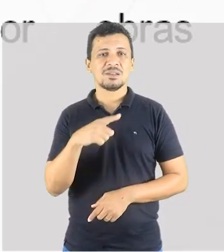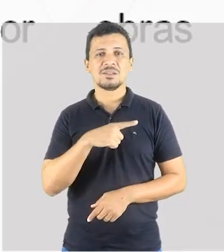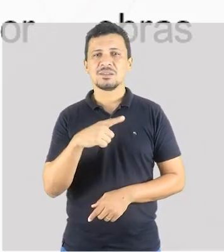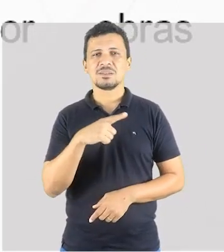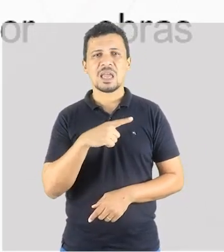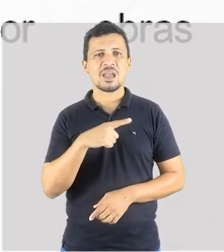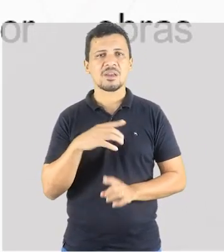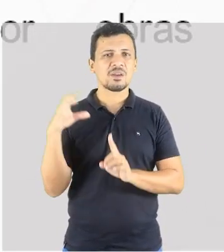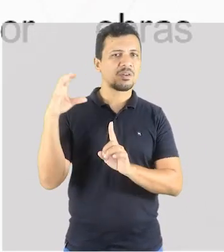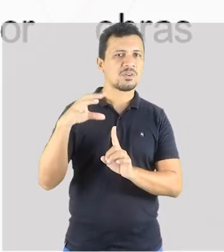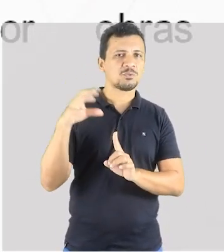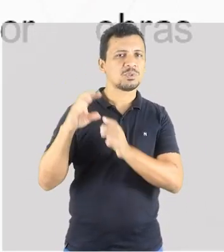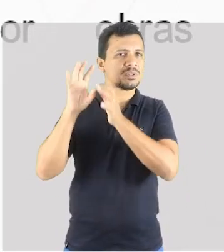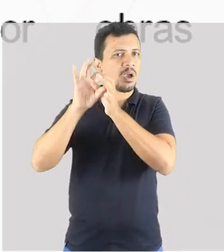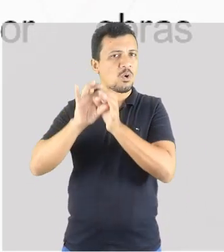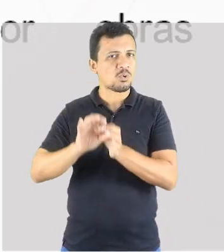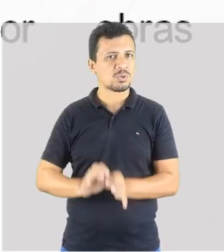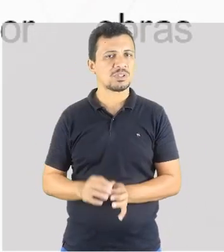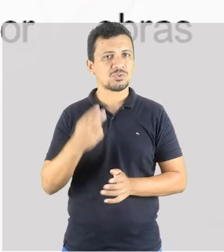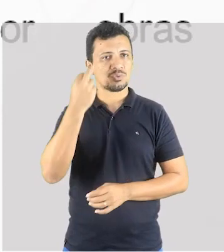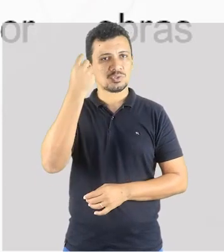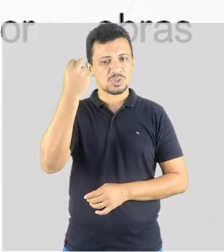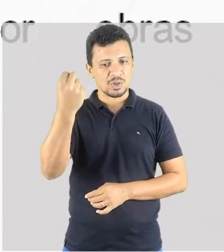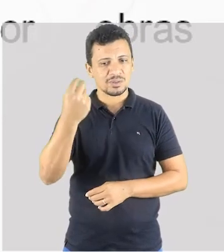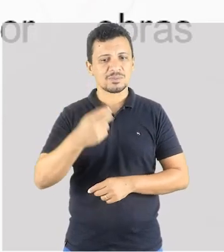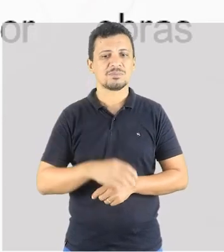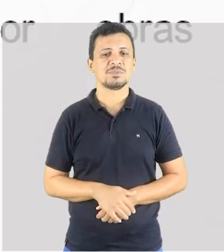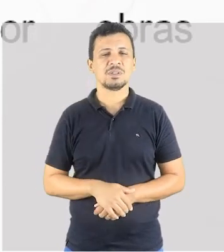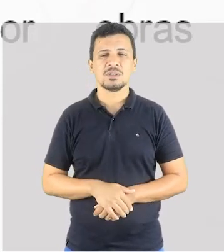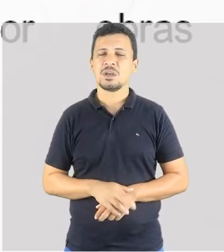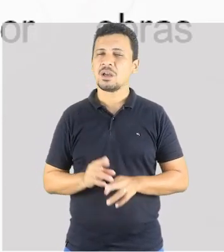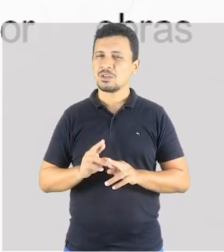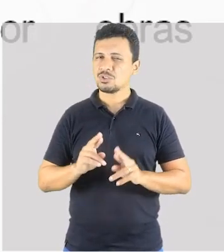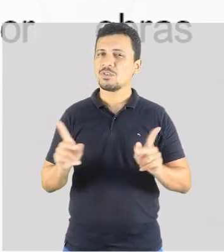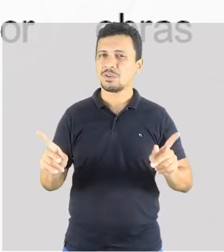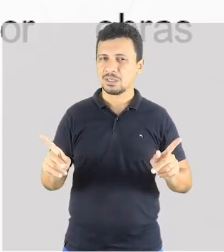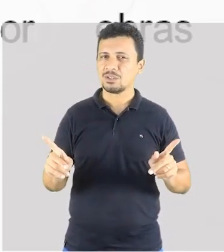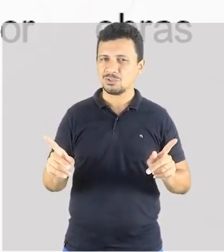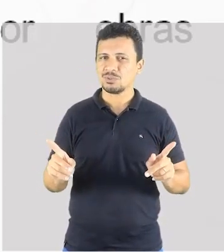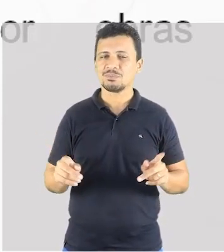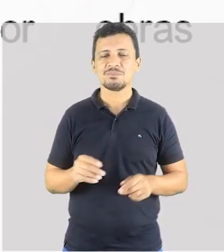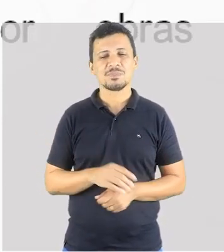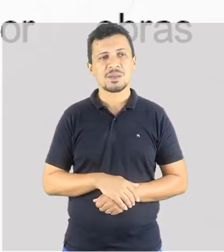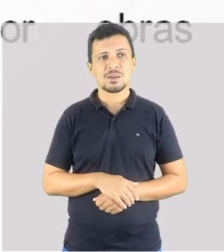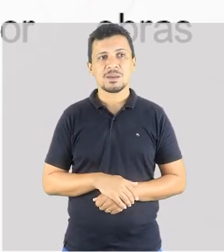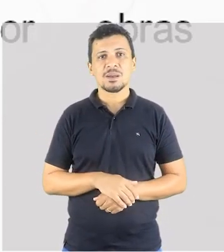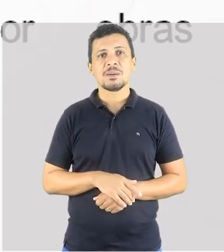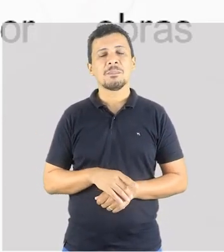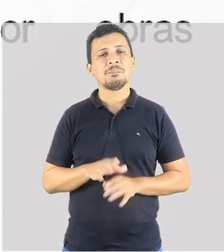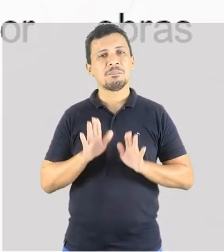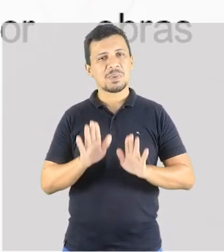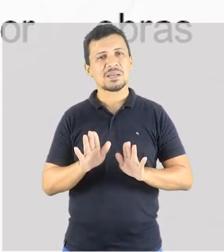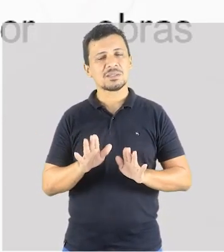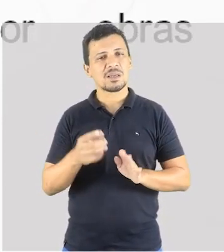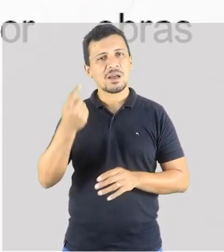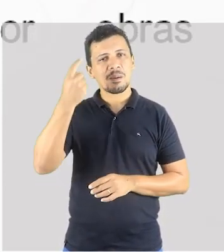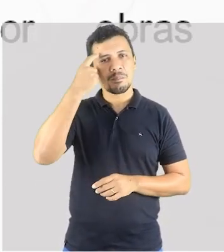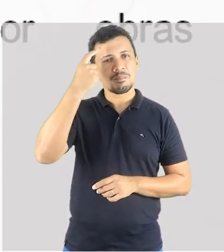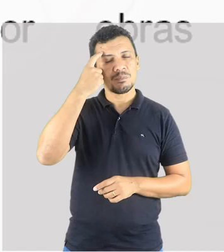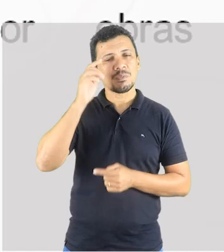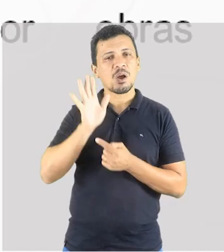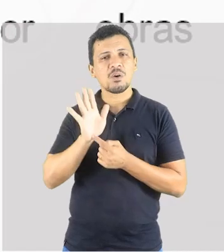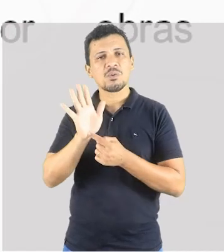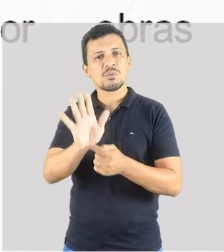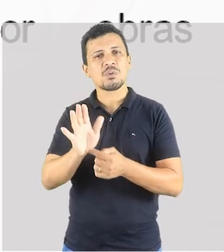influência do contexto histórico, né? Agora um pouco diferente da primeira fase, mas ainda como reflexo